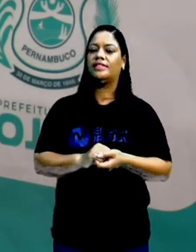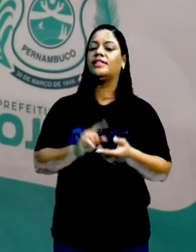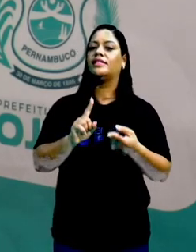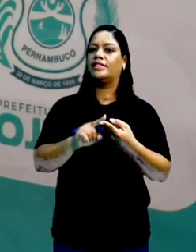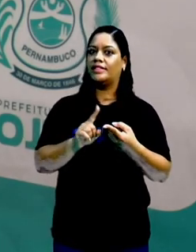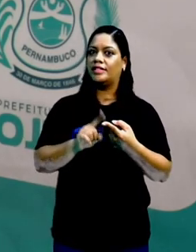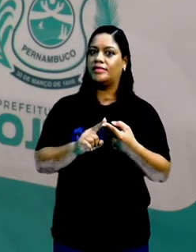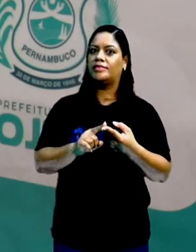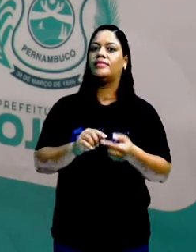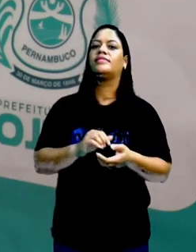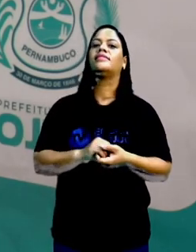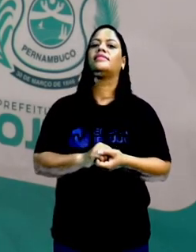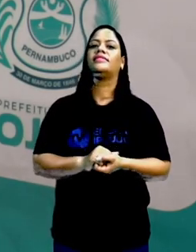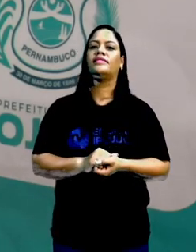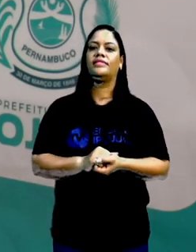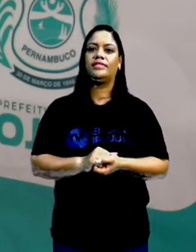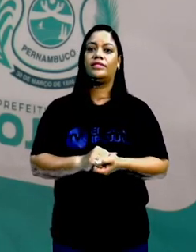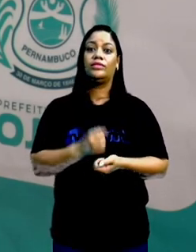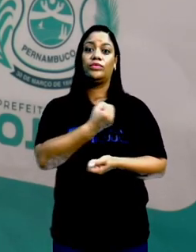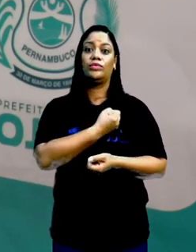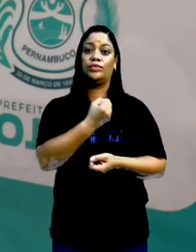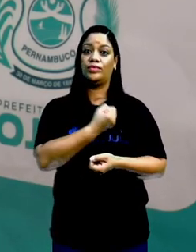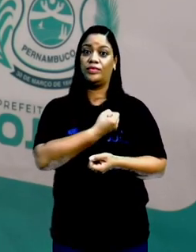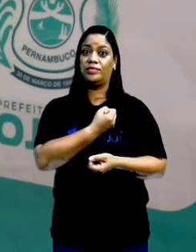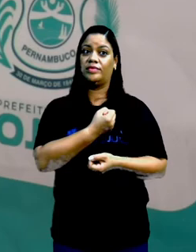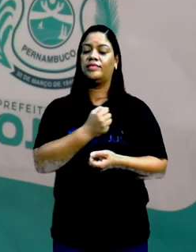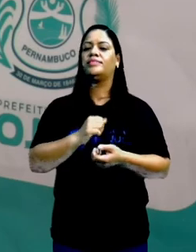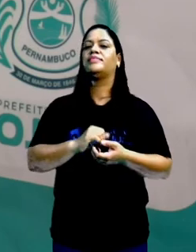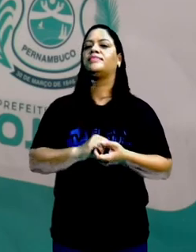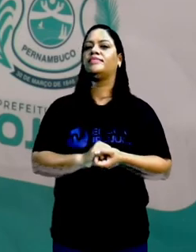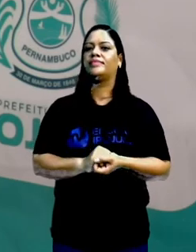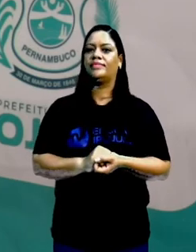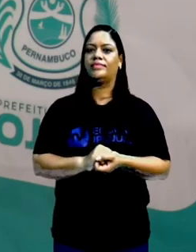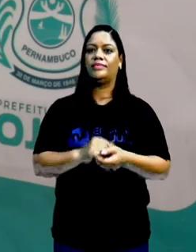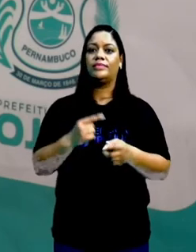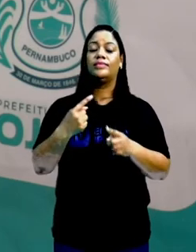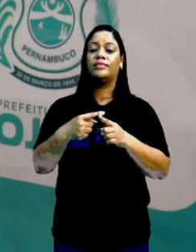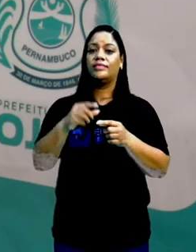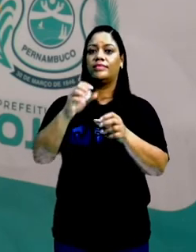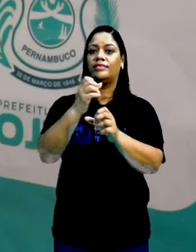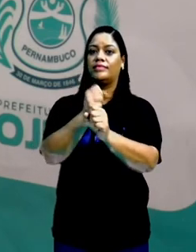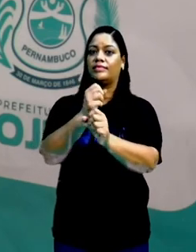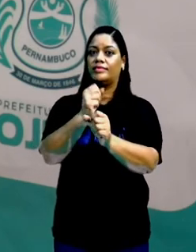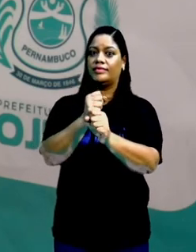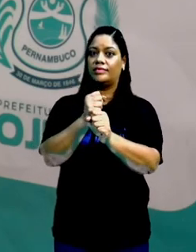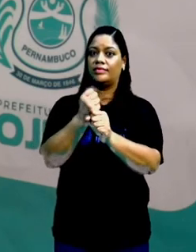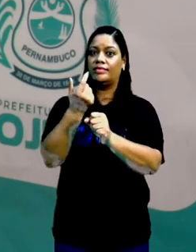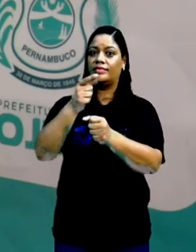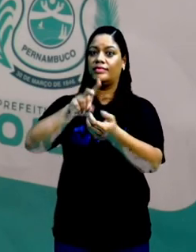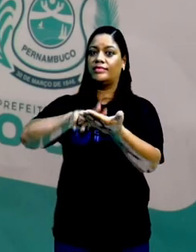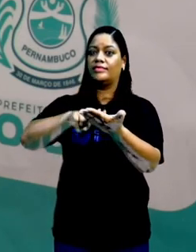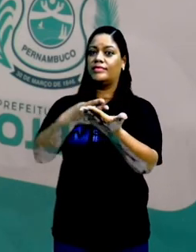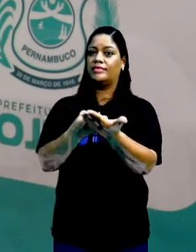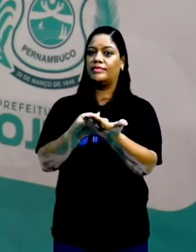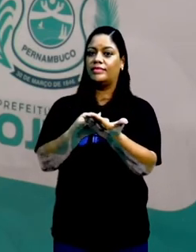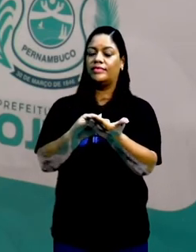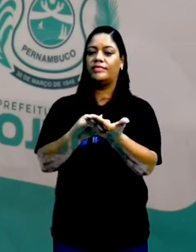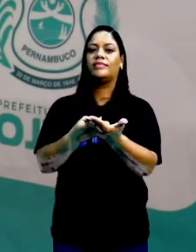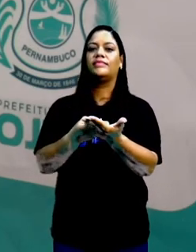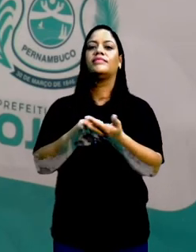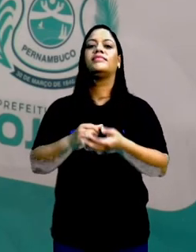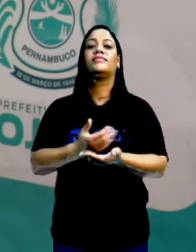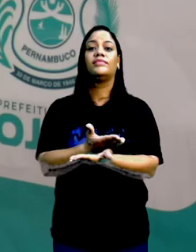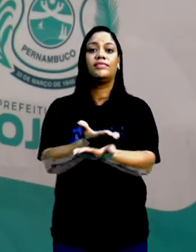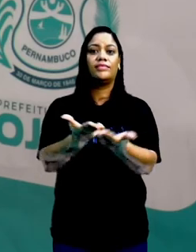reserva lá em cima, porque isso vai gerar uma soma com a outra multiplicação e assim